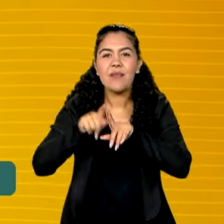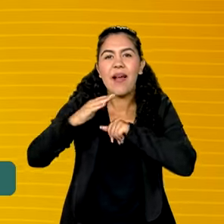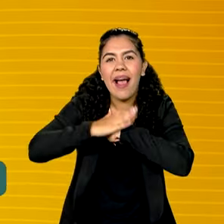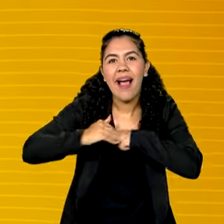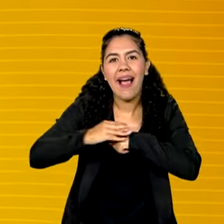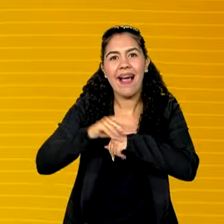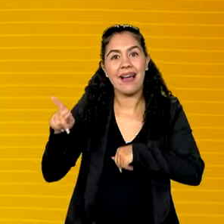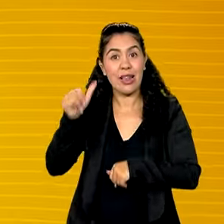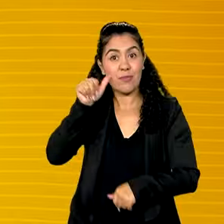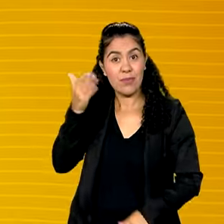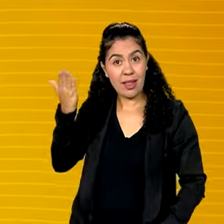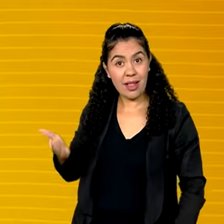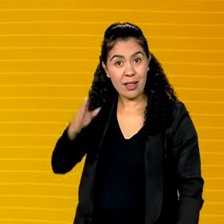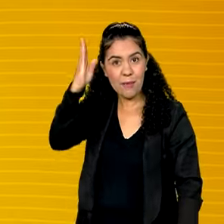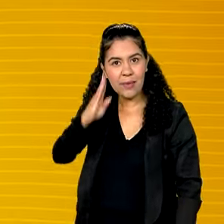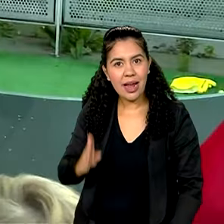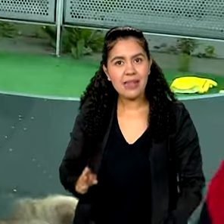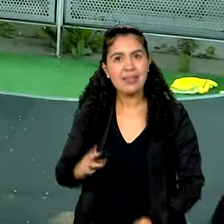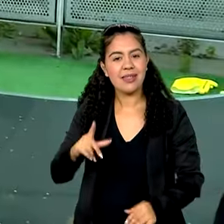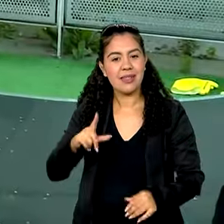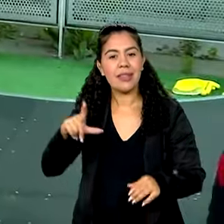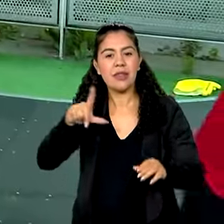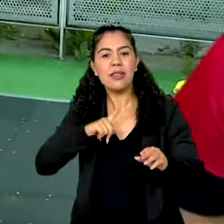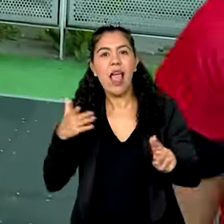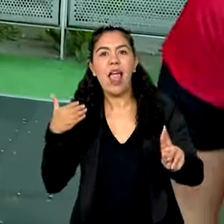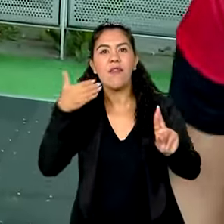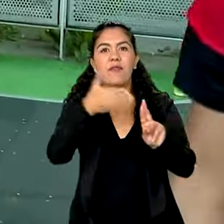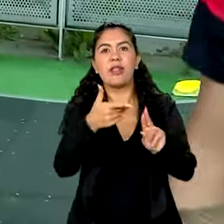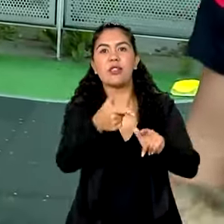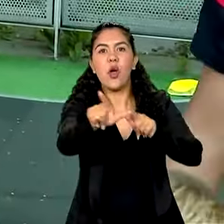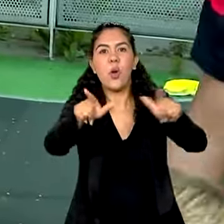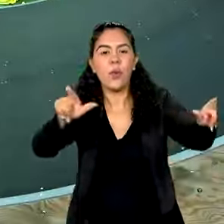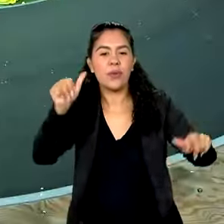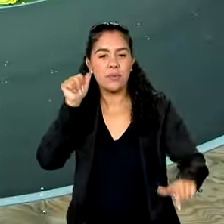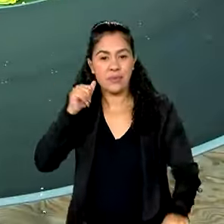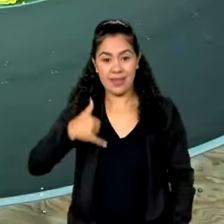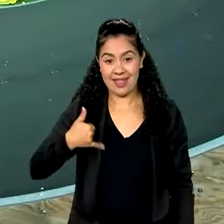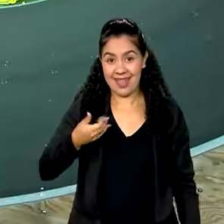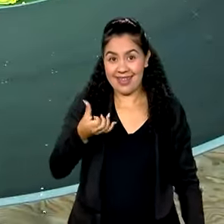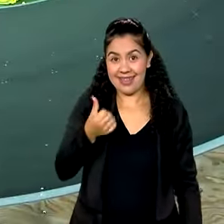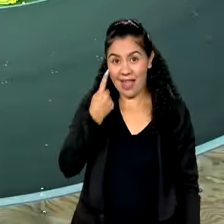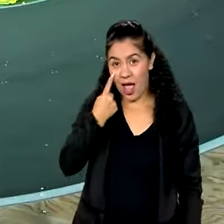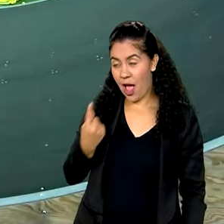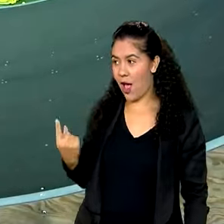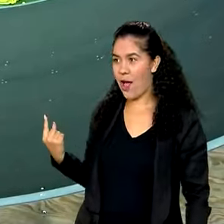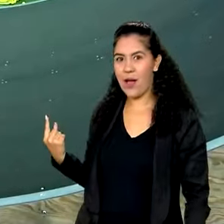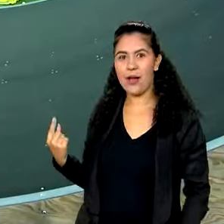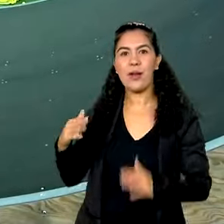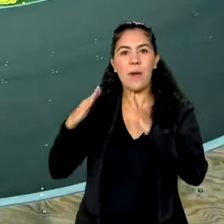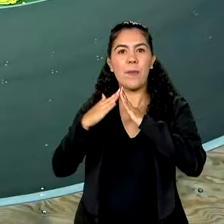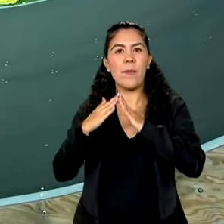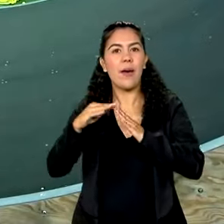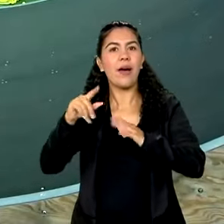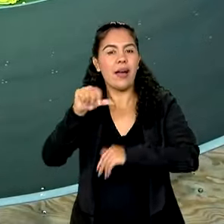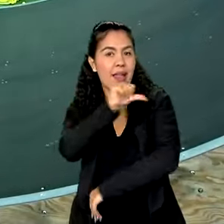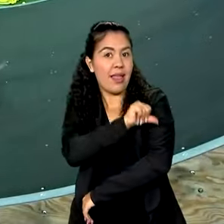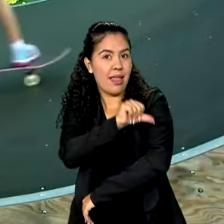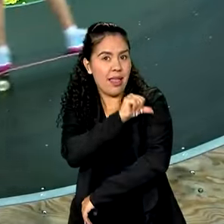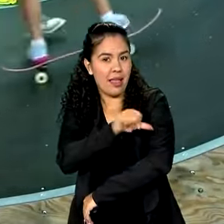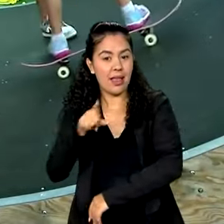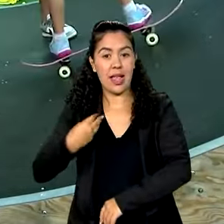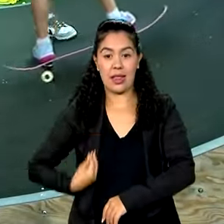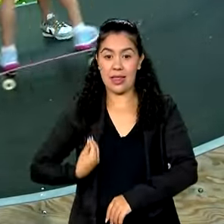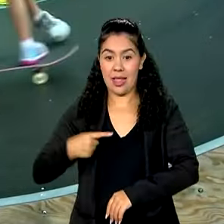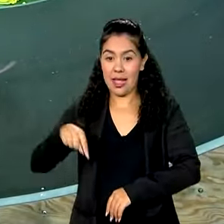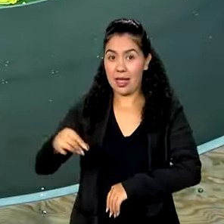tem inspirado novas gerações. É o caso da Cecília, de 6 anos, que mora no Rio de Janeiro e está na capital